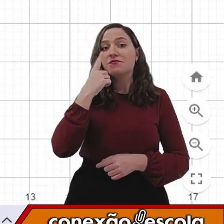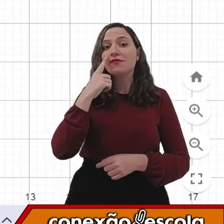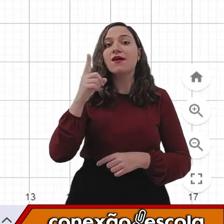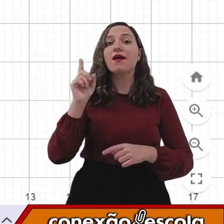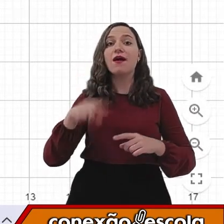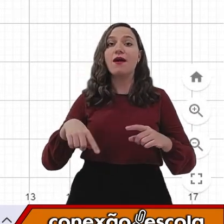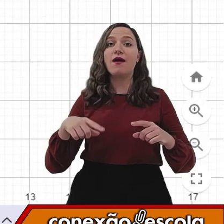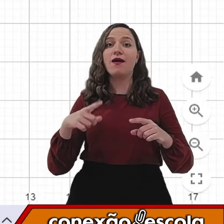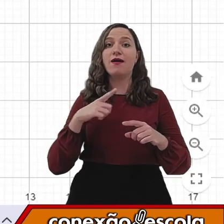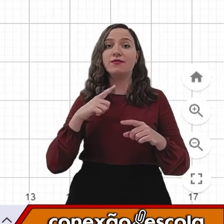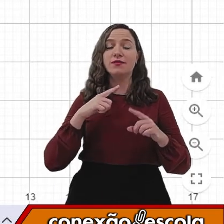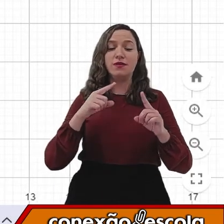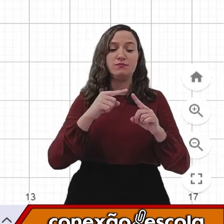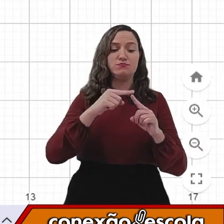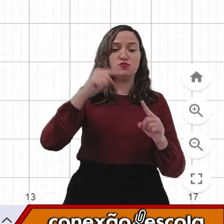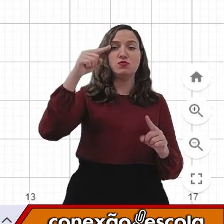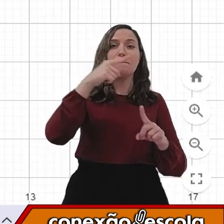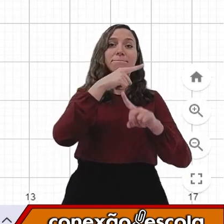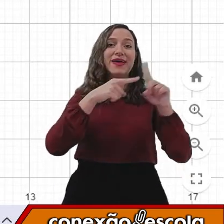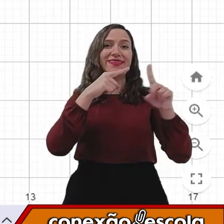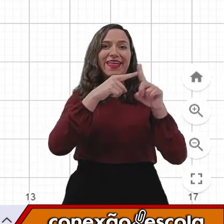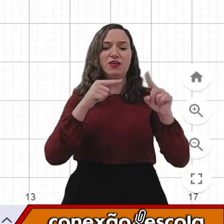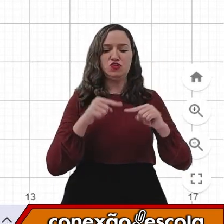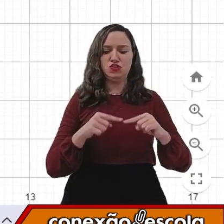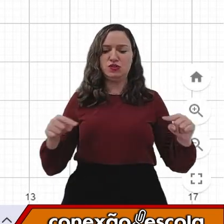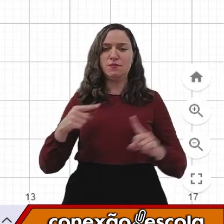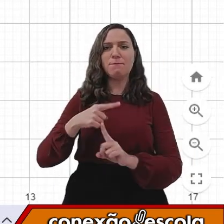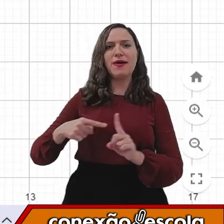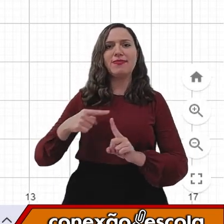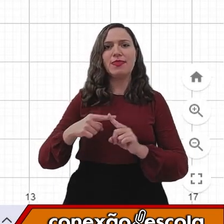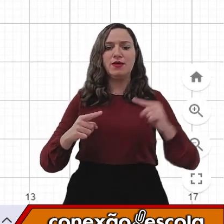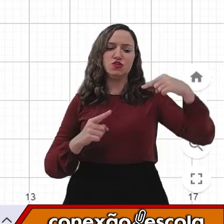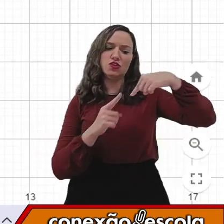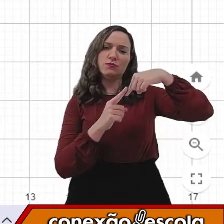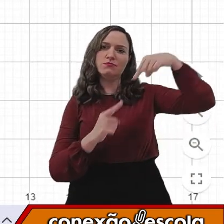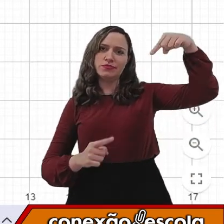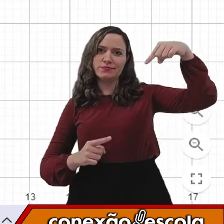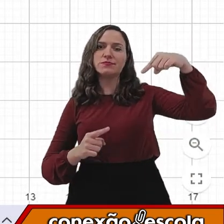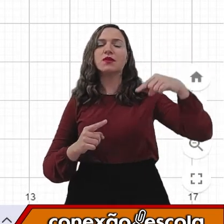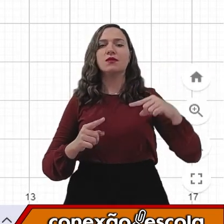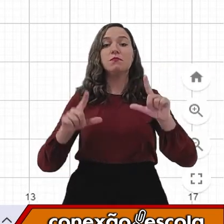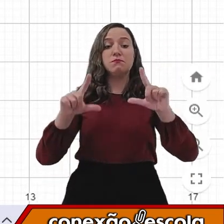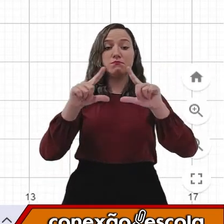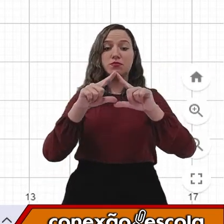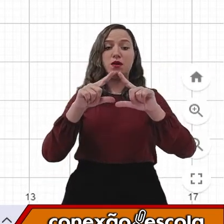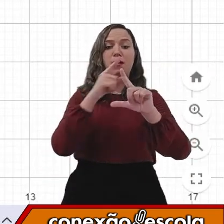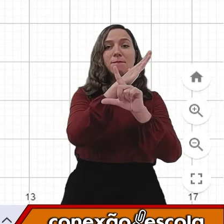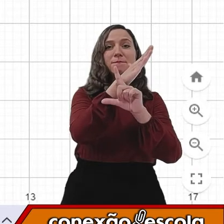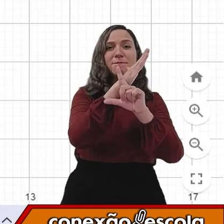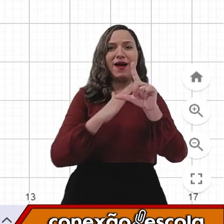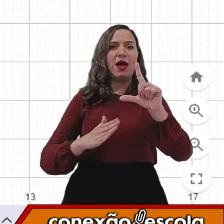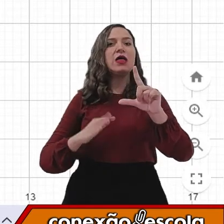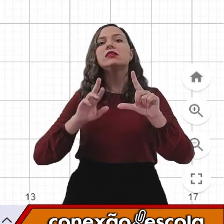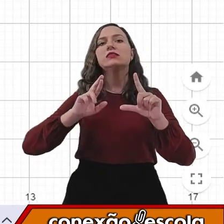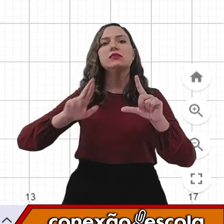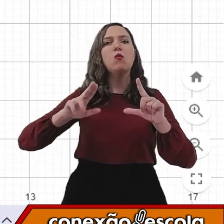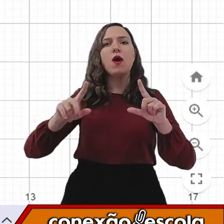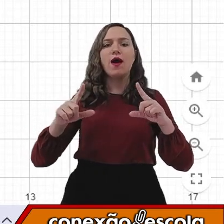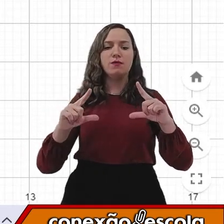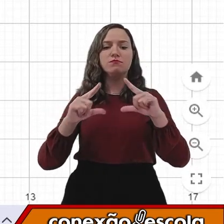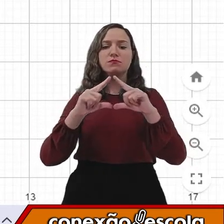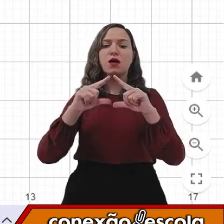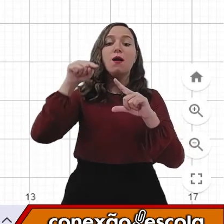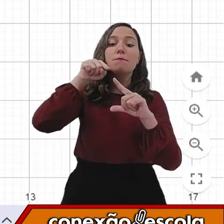formando ângulos de 90 graus, ou seja, ela é perpendicular. Diferente da mediana, porque ela não é ligada ao vértice, tá